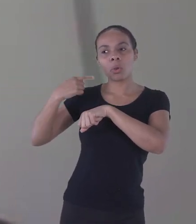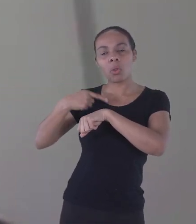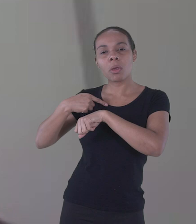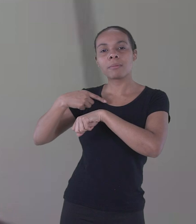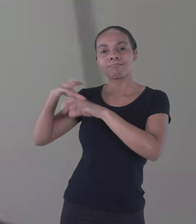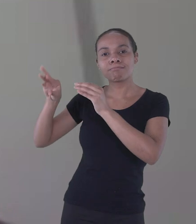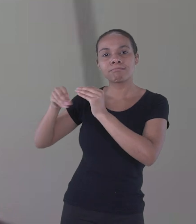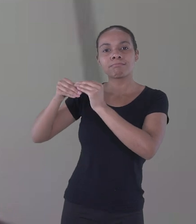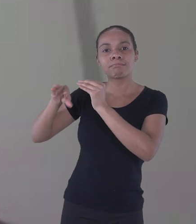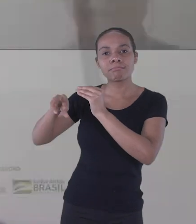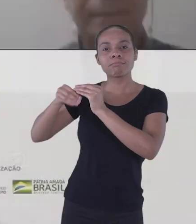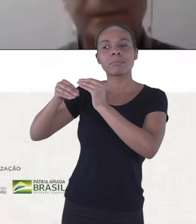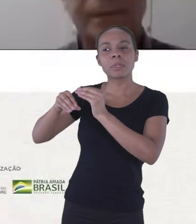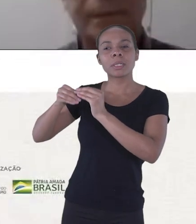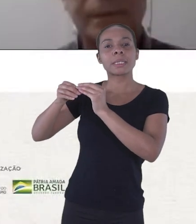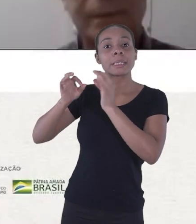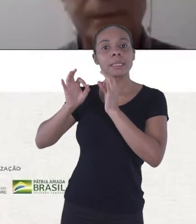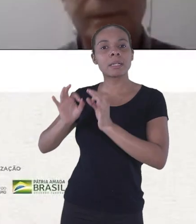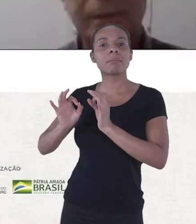transparência.